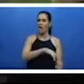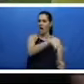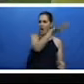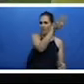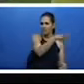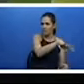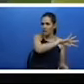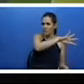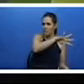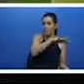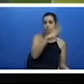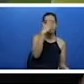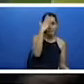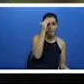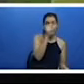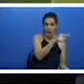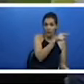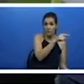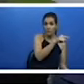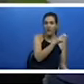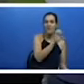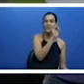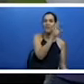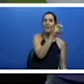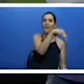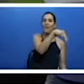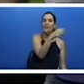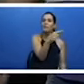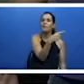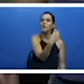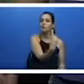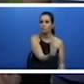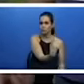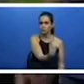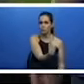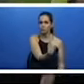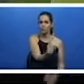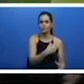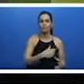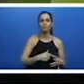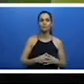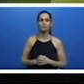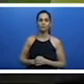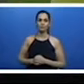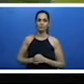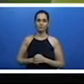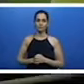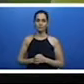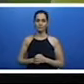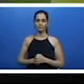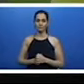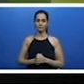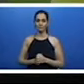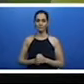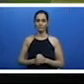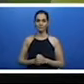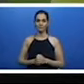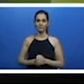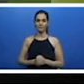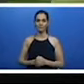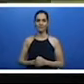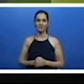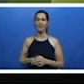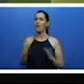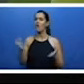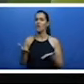Só colocar n menos 1. Esse aqui vai ser n, né? Quantidade de termos. E aqui, ó.